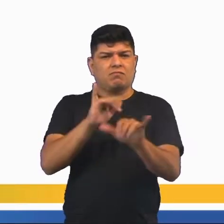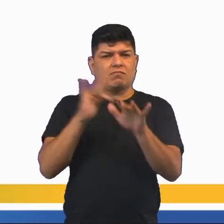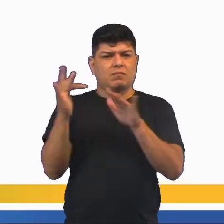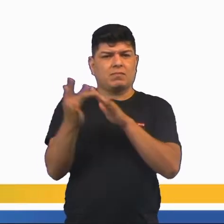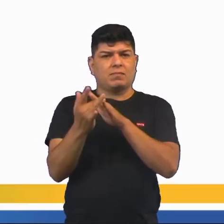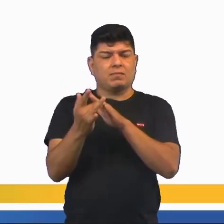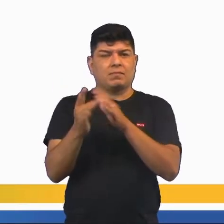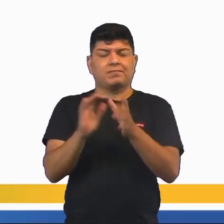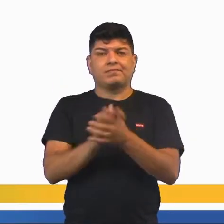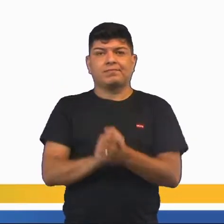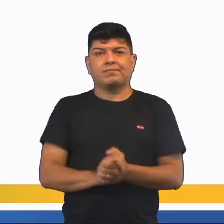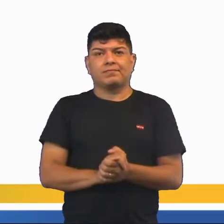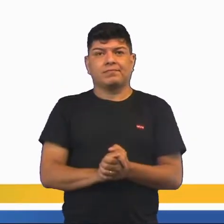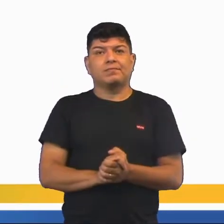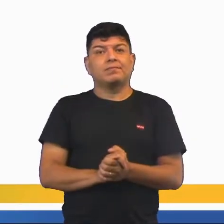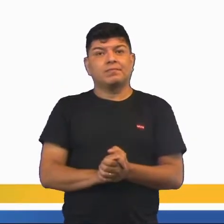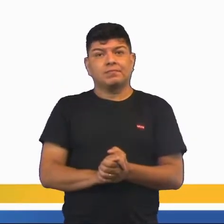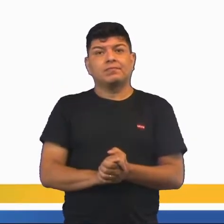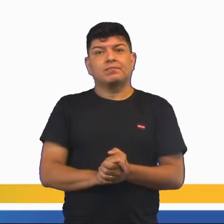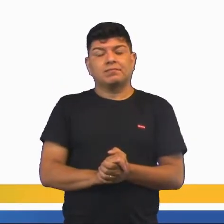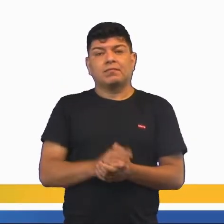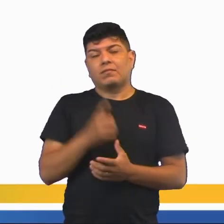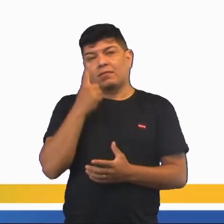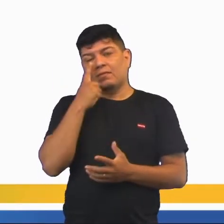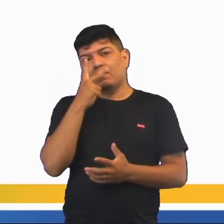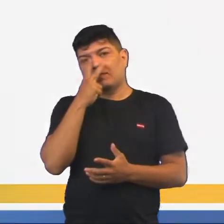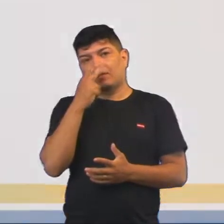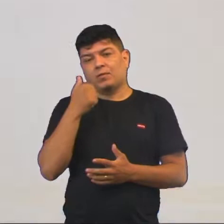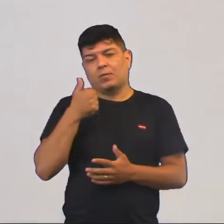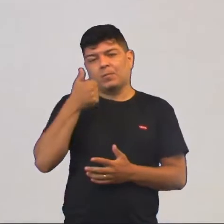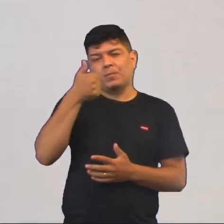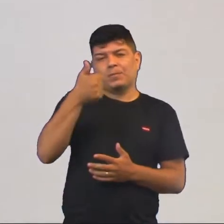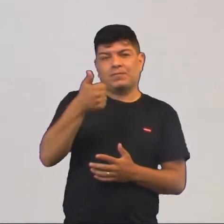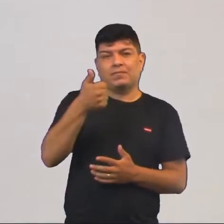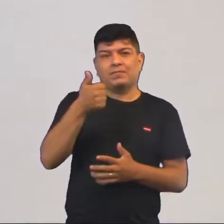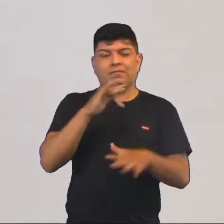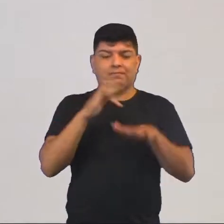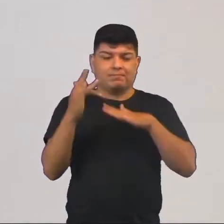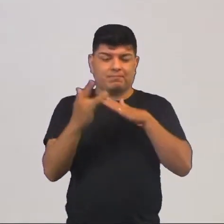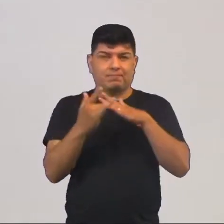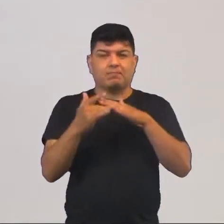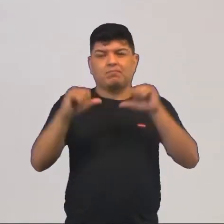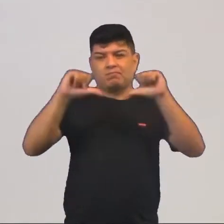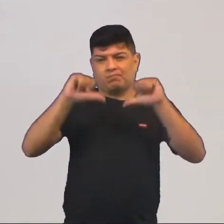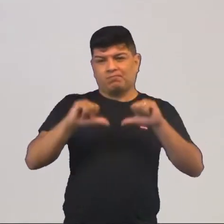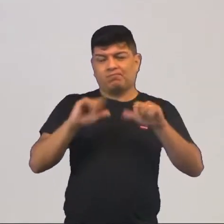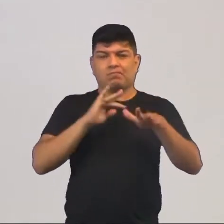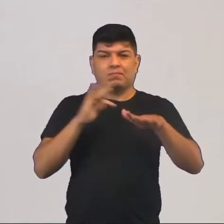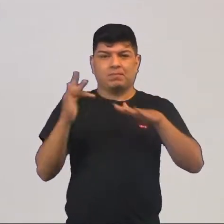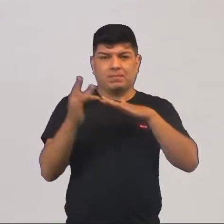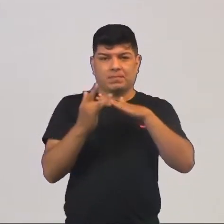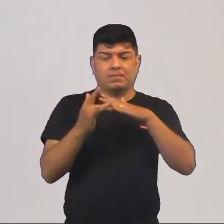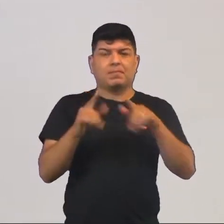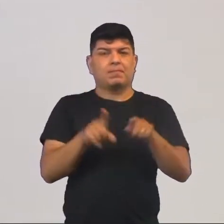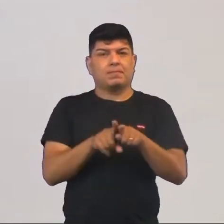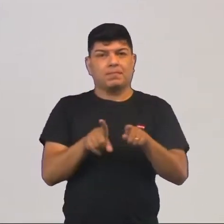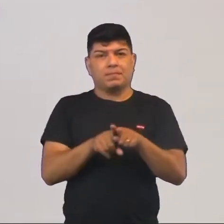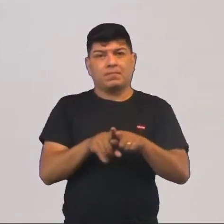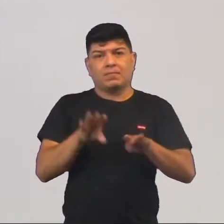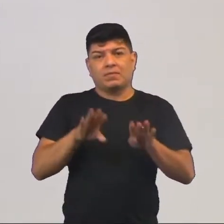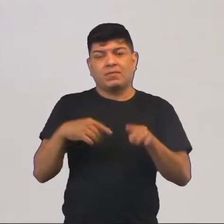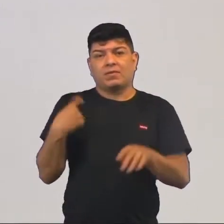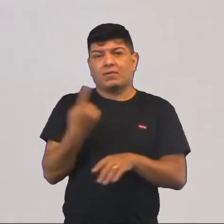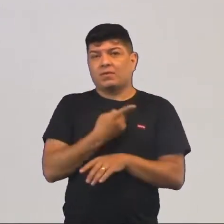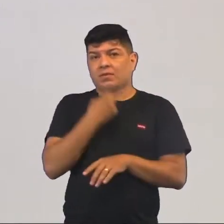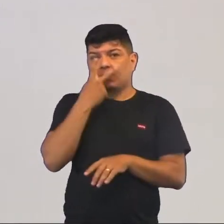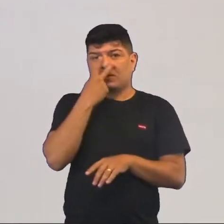pela mídia, né? A gente, às vezes, vê o aspecto positivo da mídia, o aspecto negativo da mídia, e a